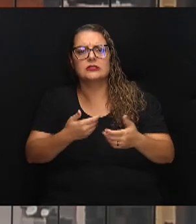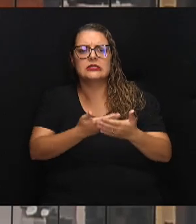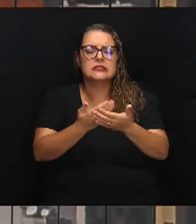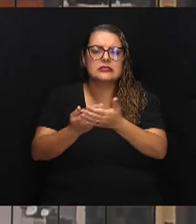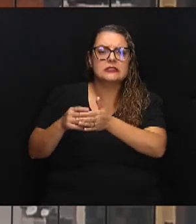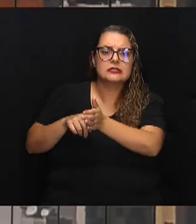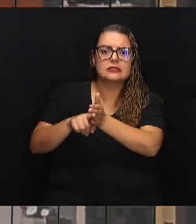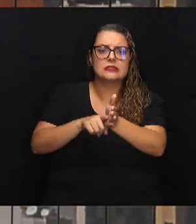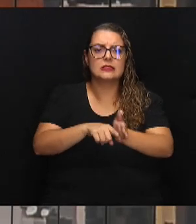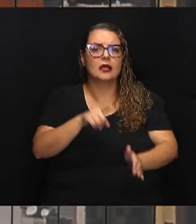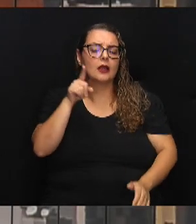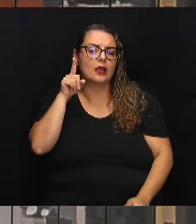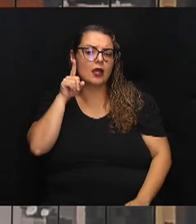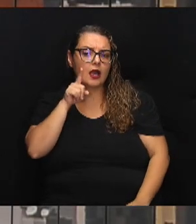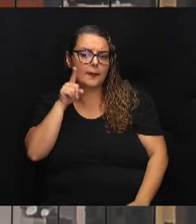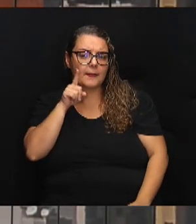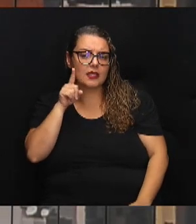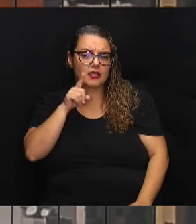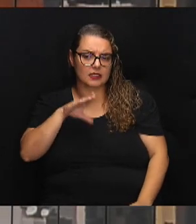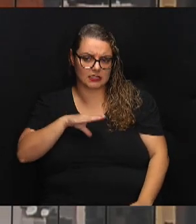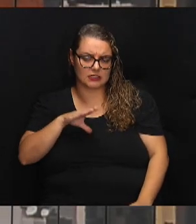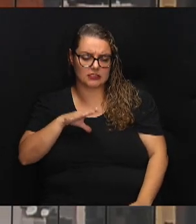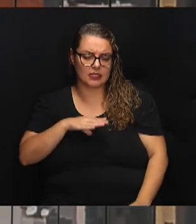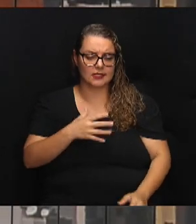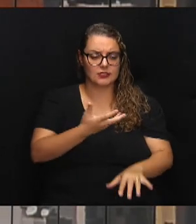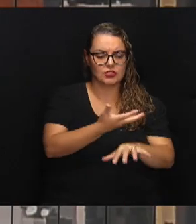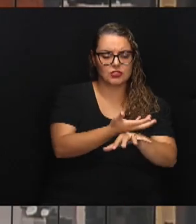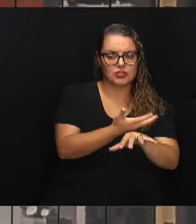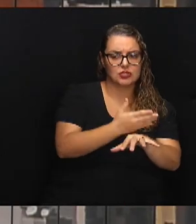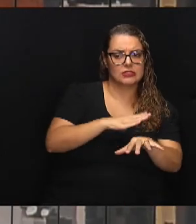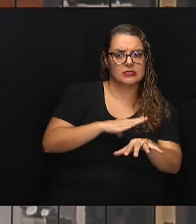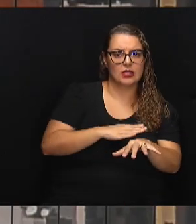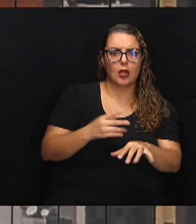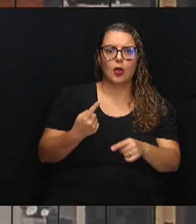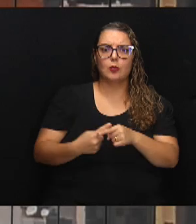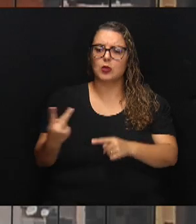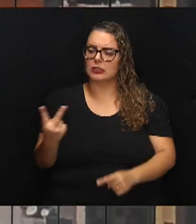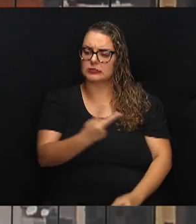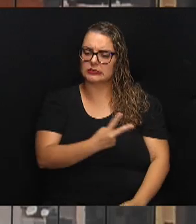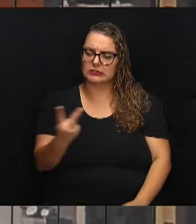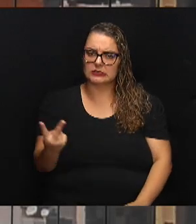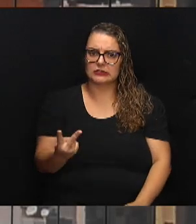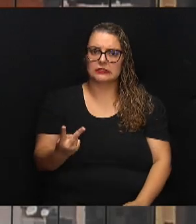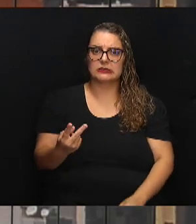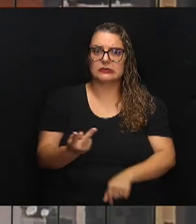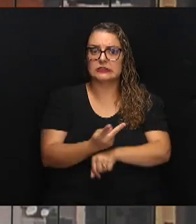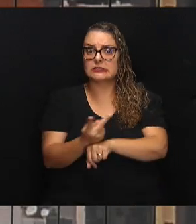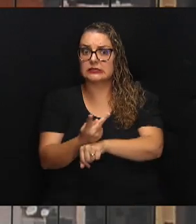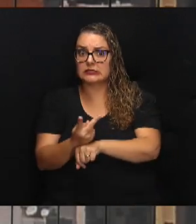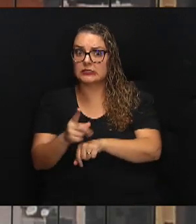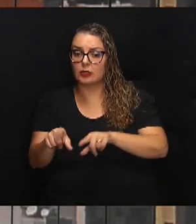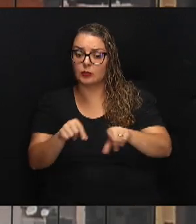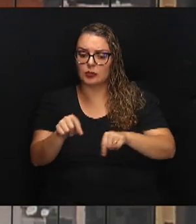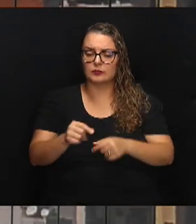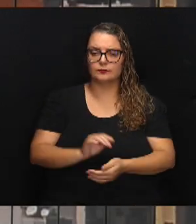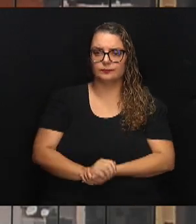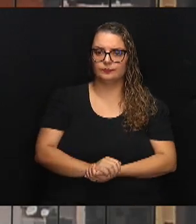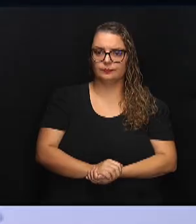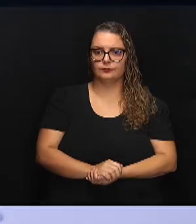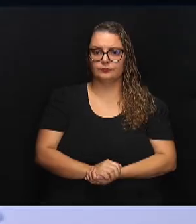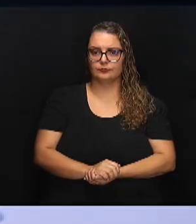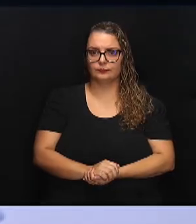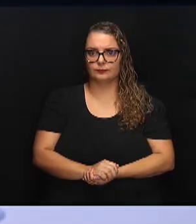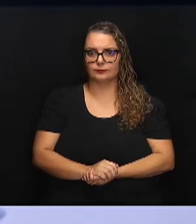né? Americana e Nova Odessa, por que essas cidades demandaram dessa busca por alternativas?